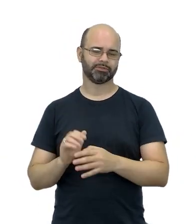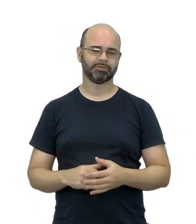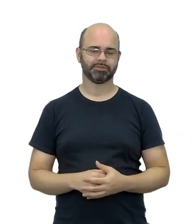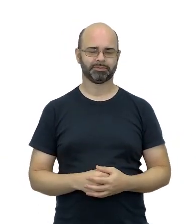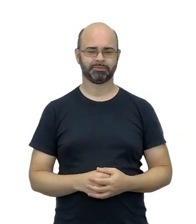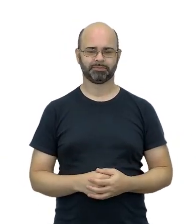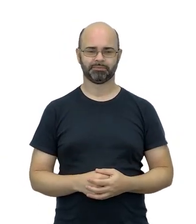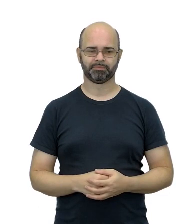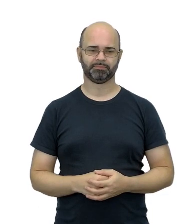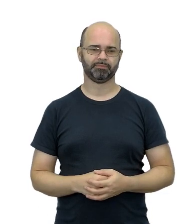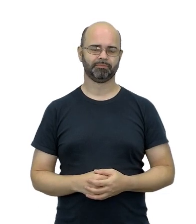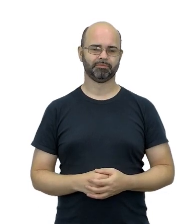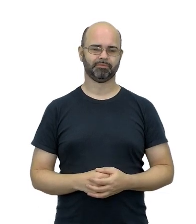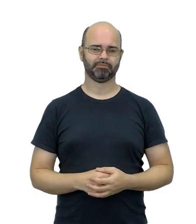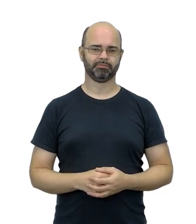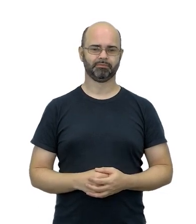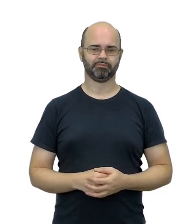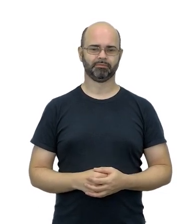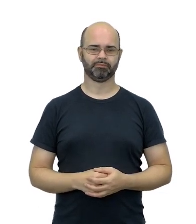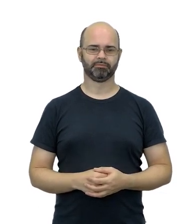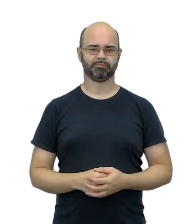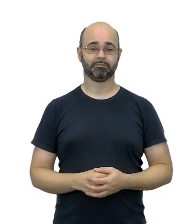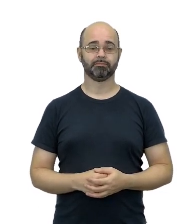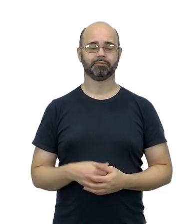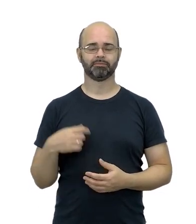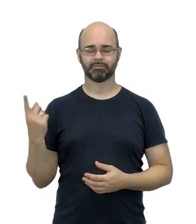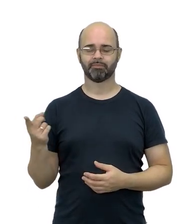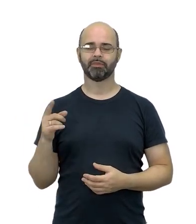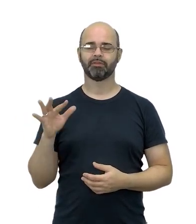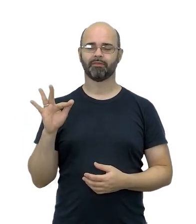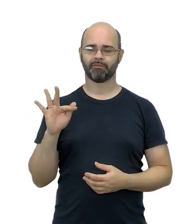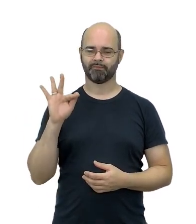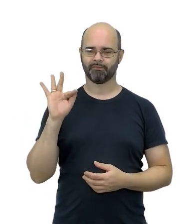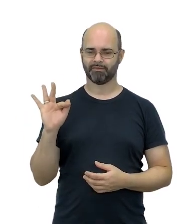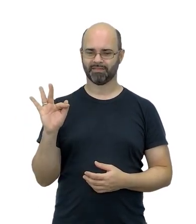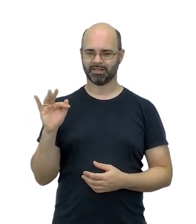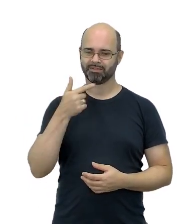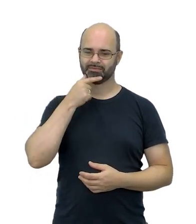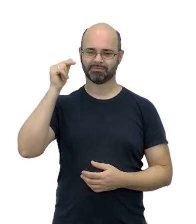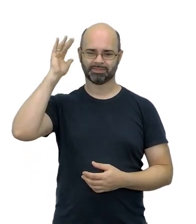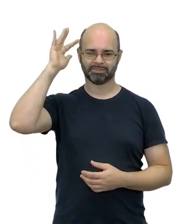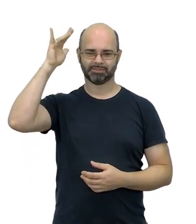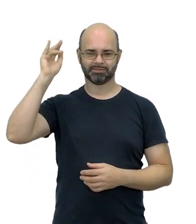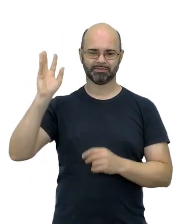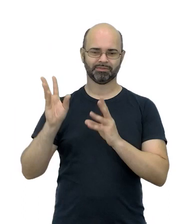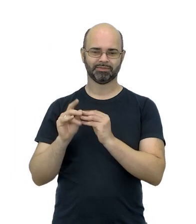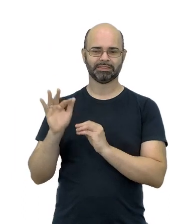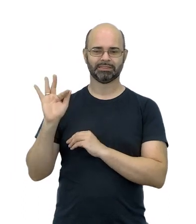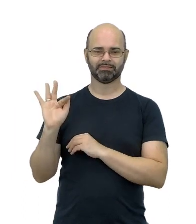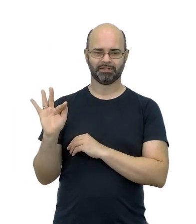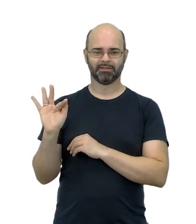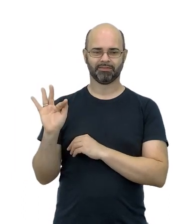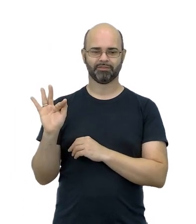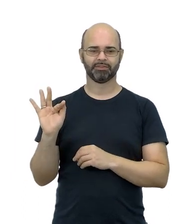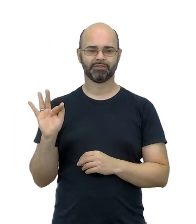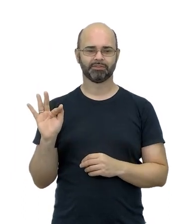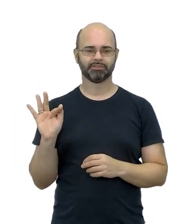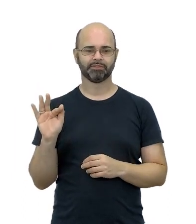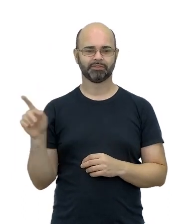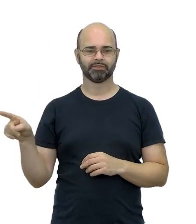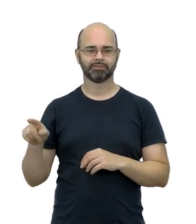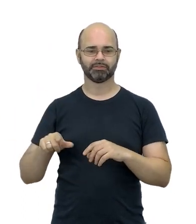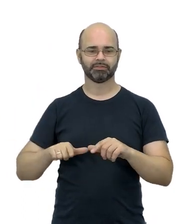Aí a gente viu que o Freudenthal, né, que é um matemático alemão e trabalhou